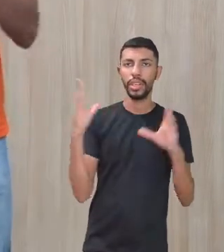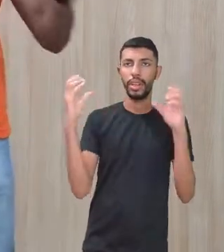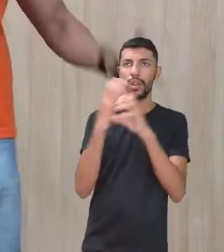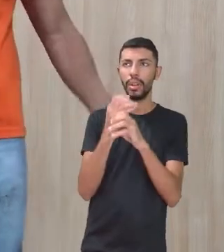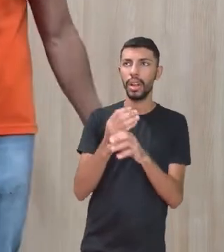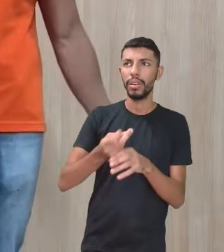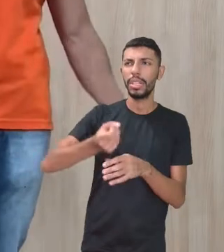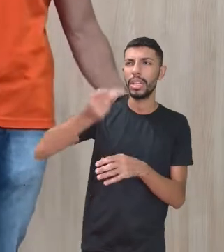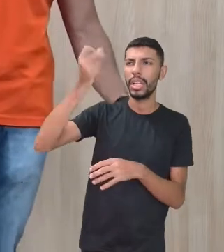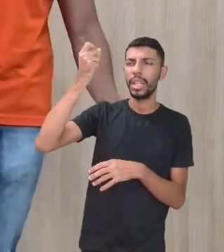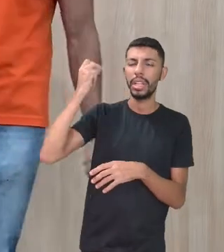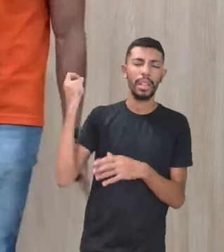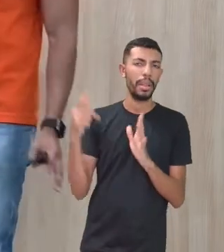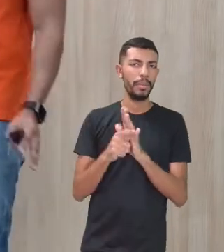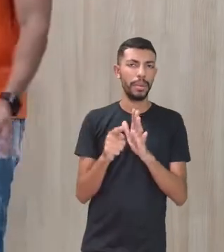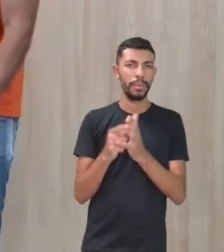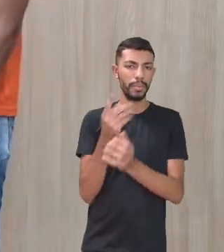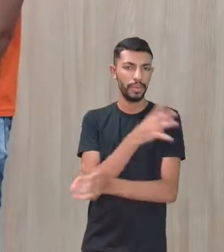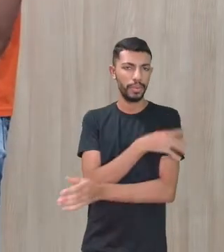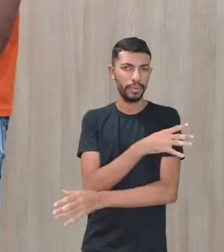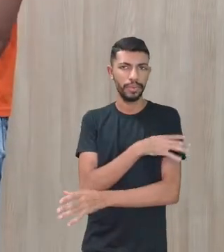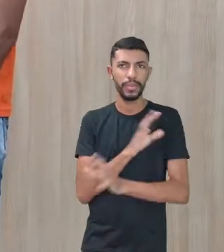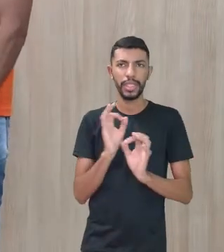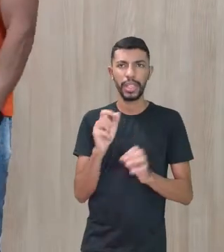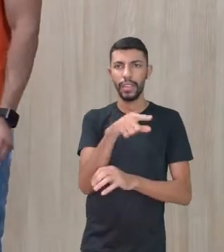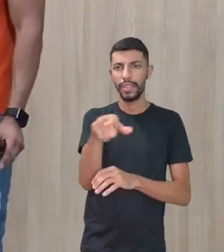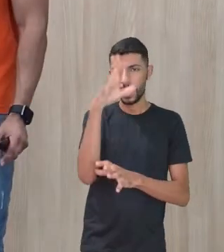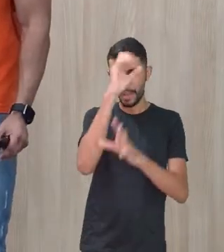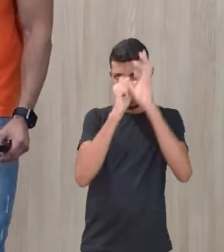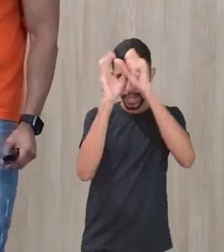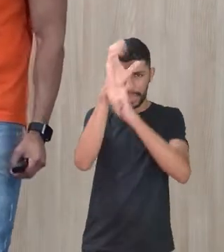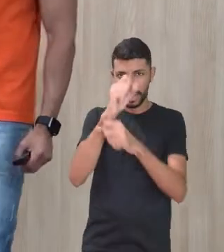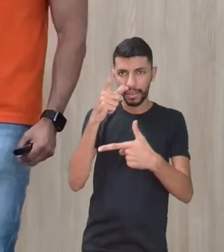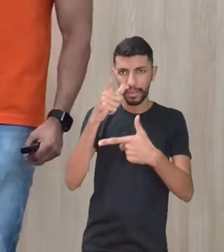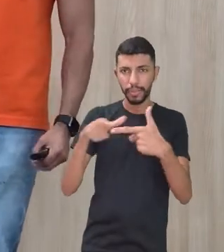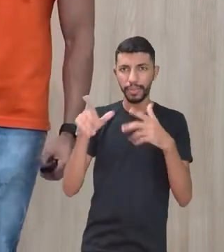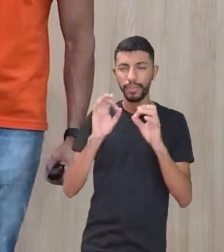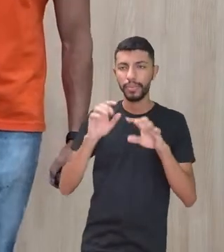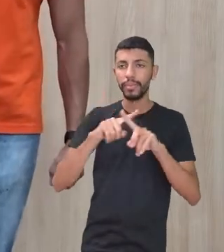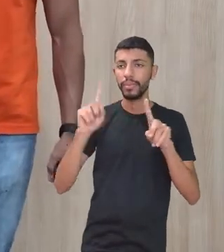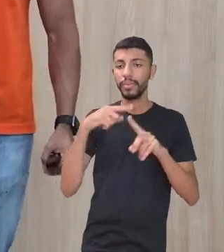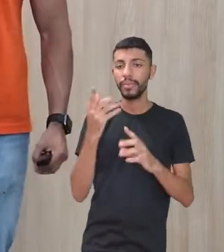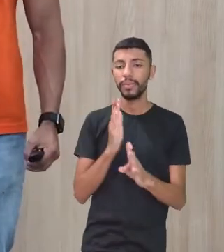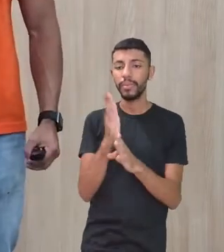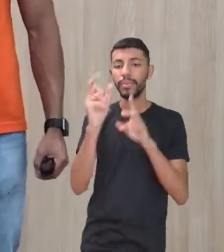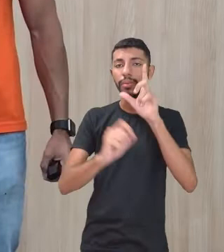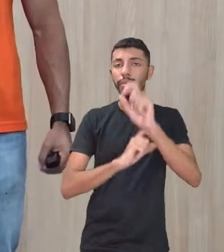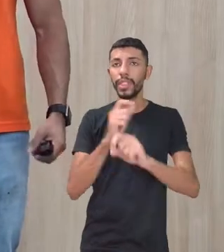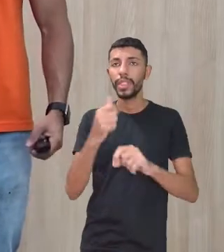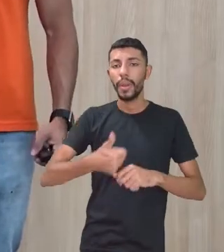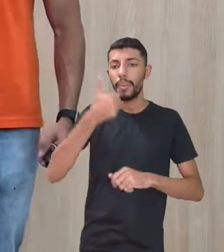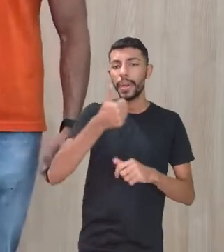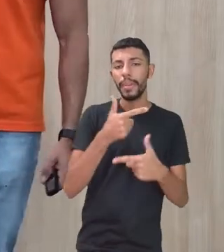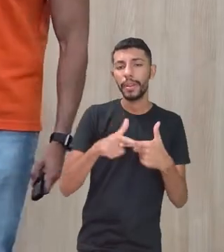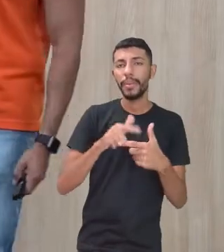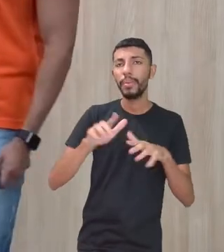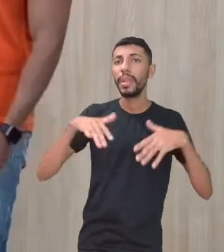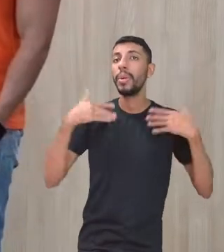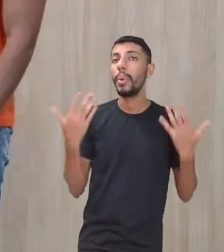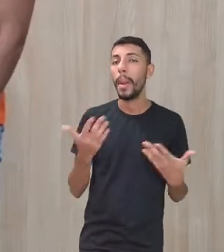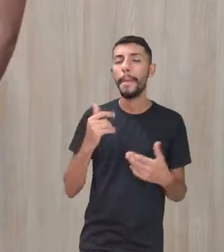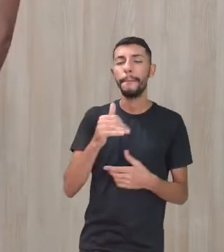desde o 4º ano, quando você aprendeu aí a divisão, certo? Mas aí a gente encontra o primeiro probleminha. Qual